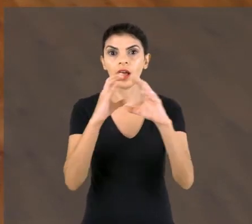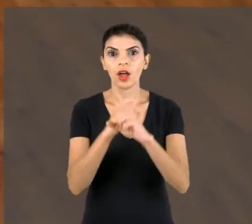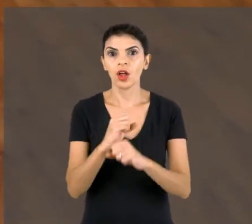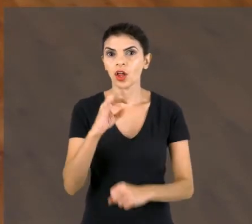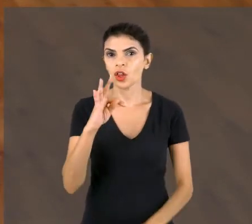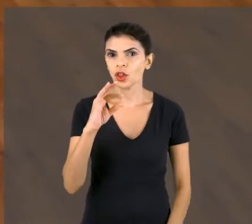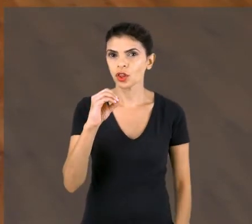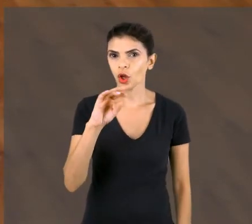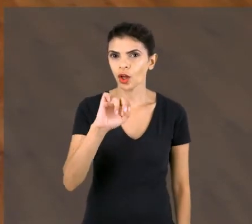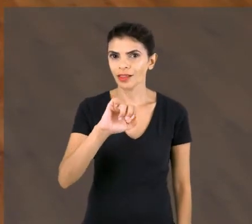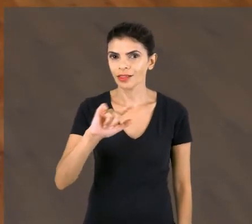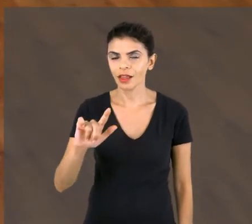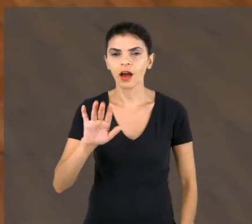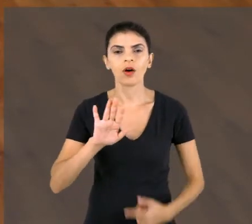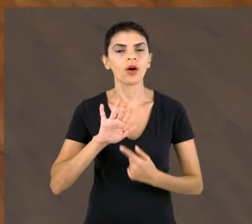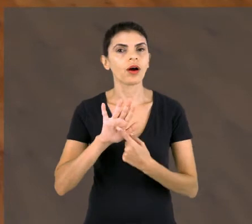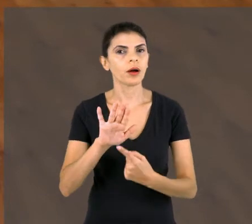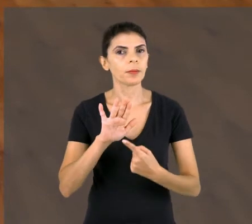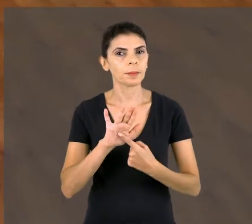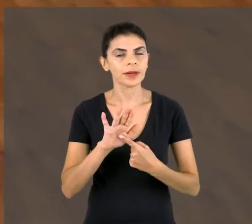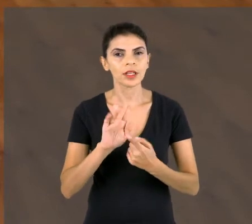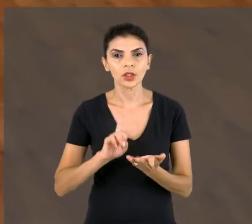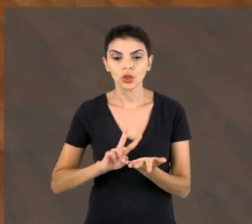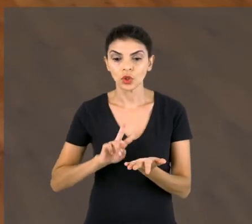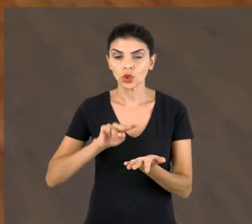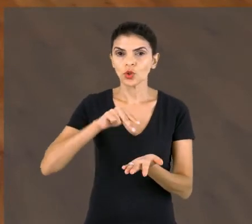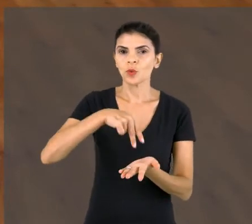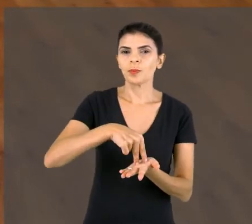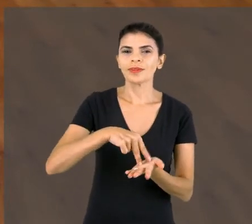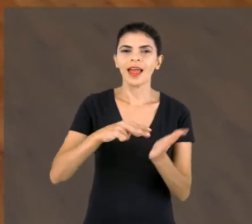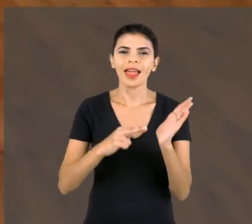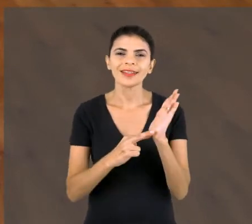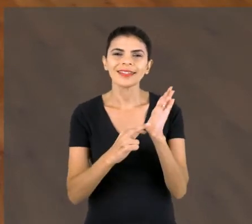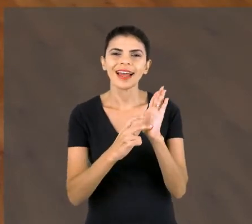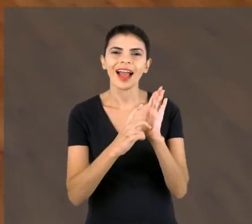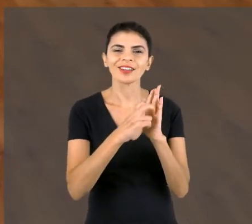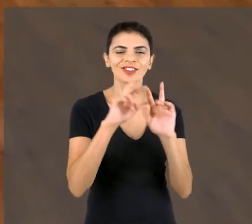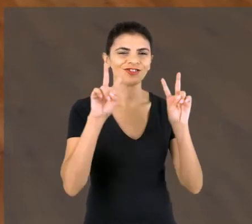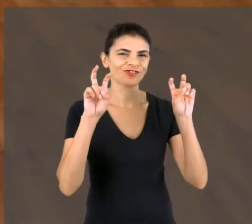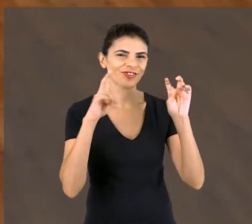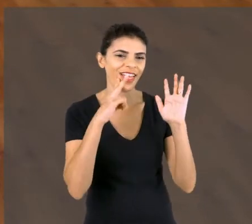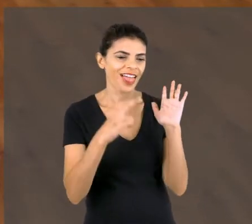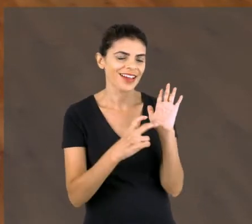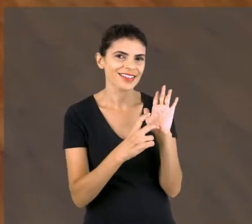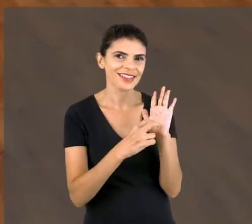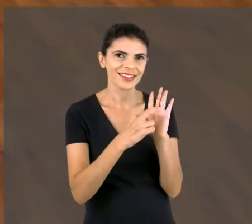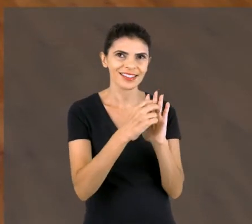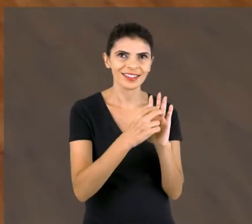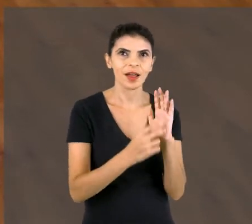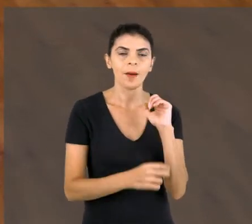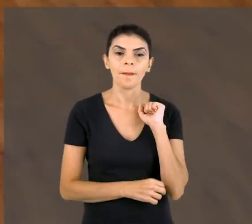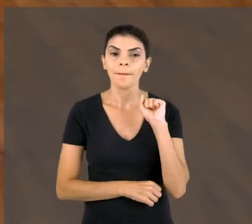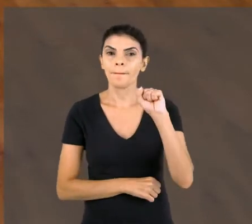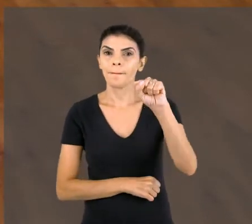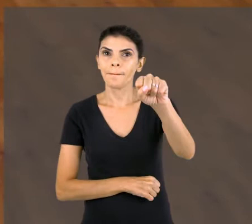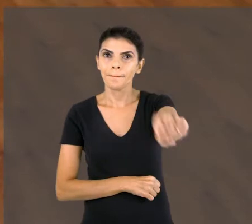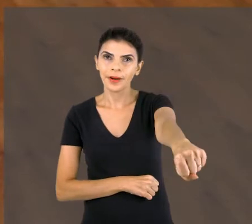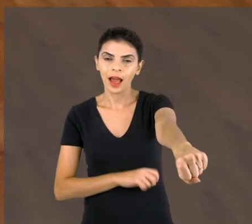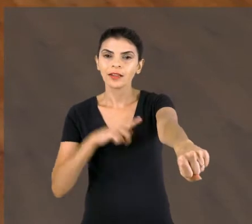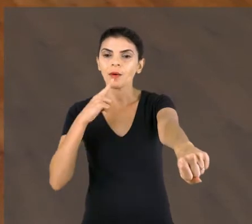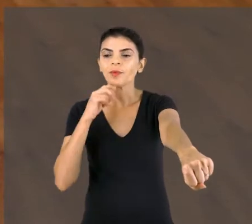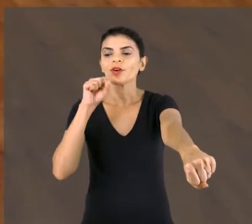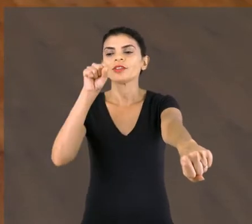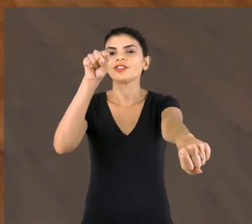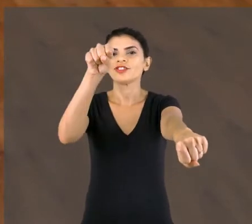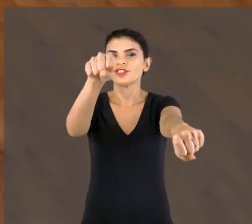total, a gente vai apresentar para vocês agora a subida em escadinha, que a gente chama, que vai ser esticar um braço e